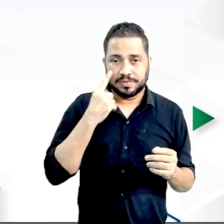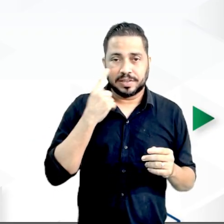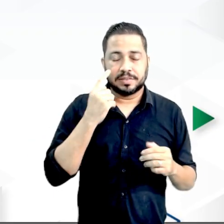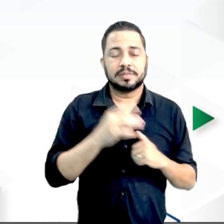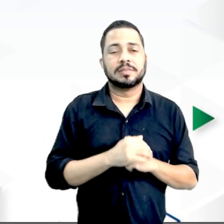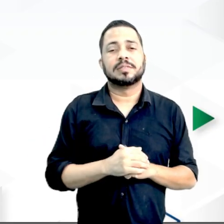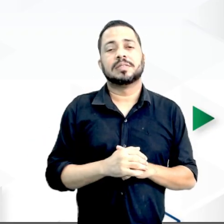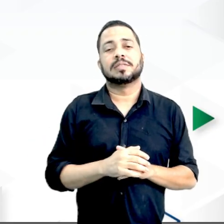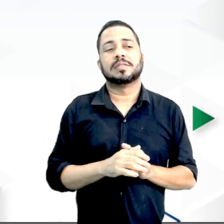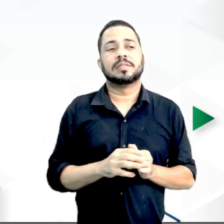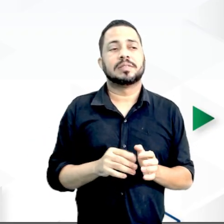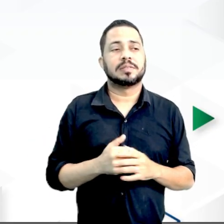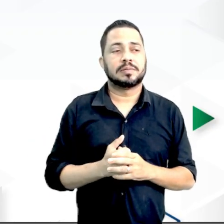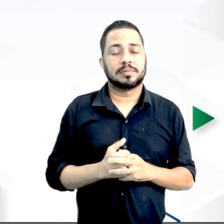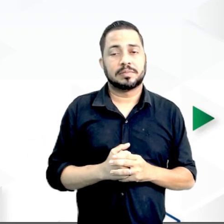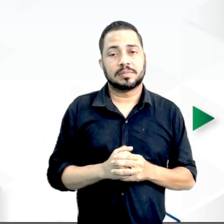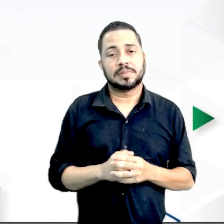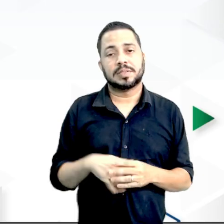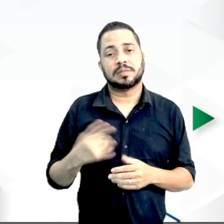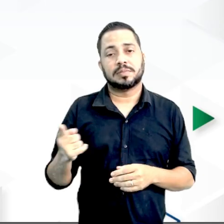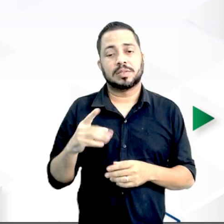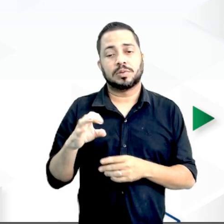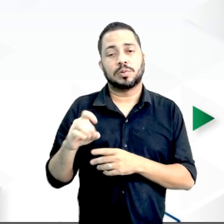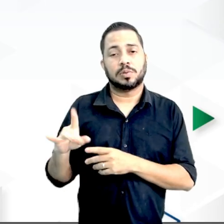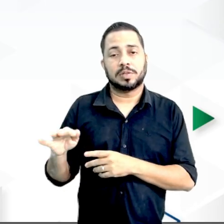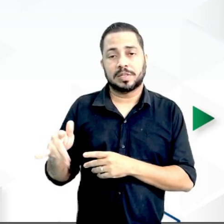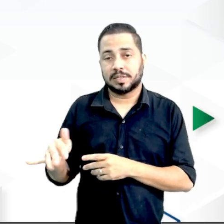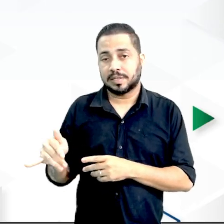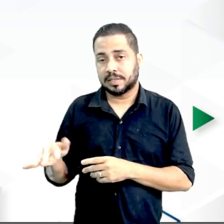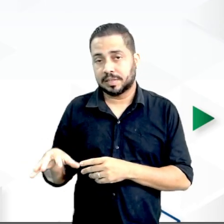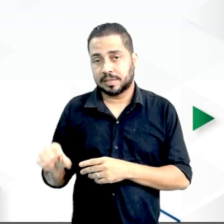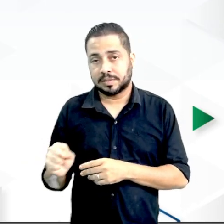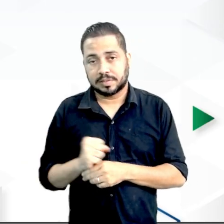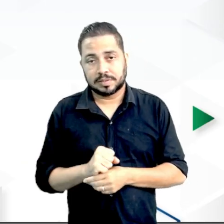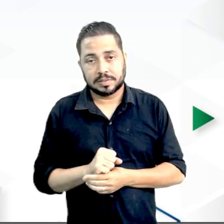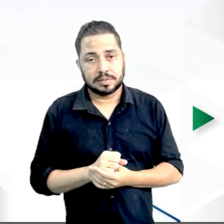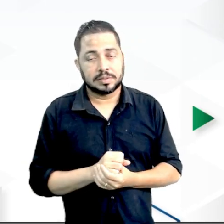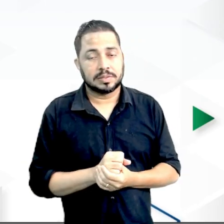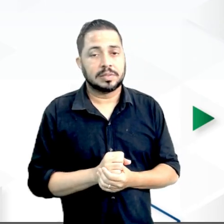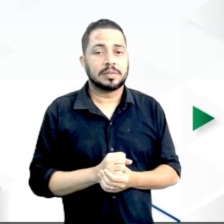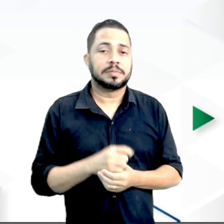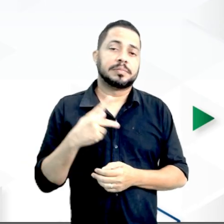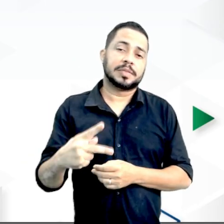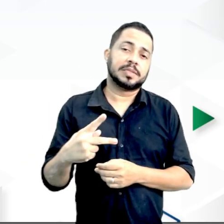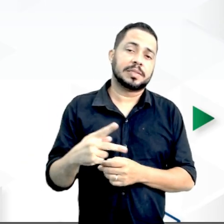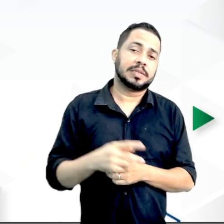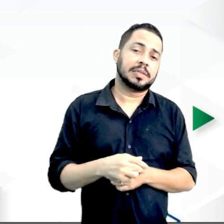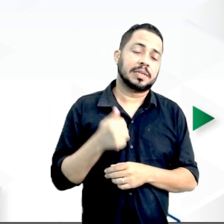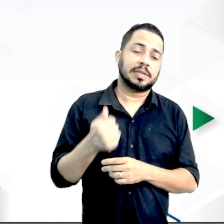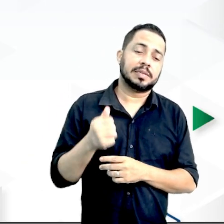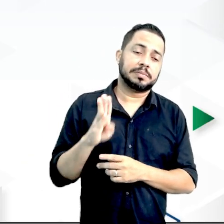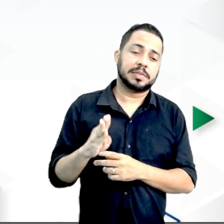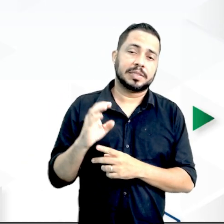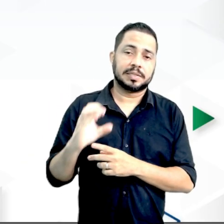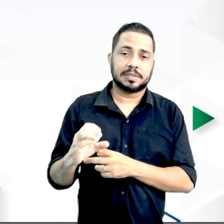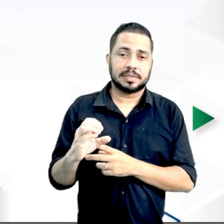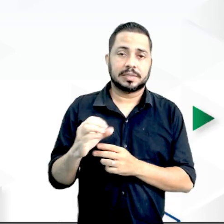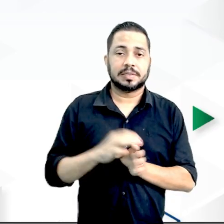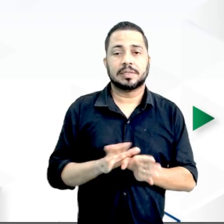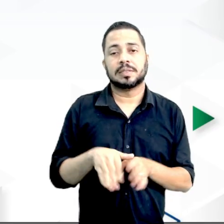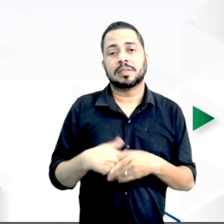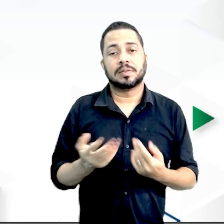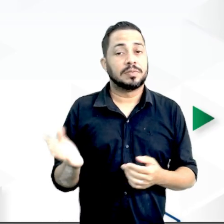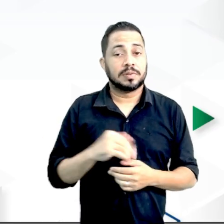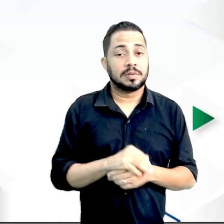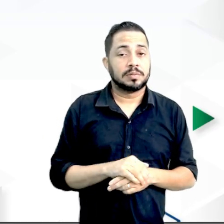tocam. Dê as coordenadas cartesianas dos pontos P, A, B e C, tá? Então